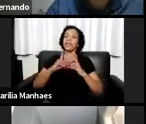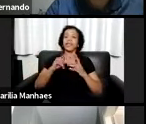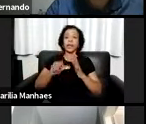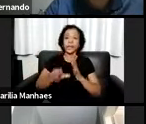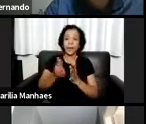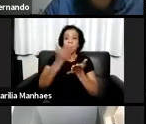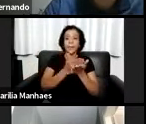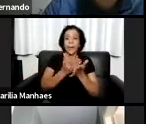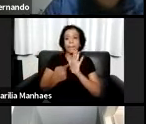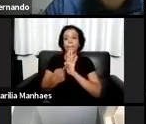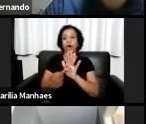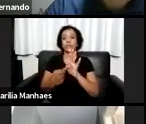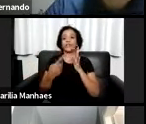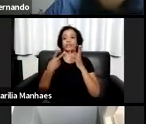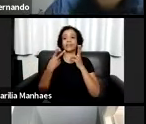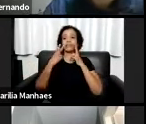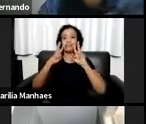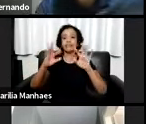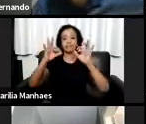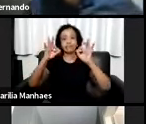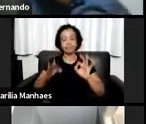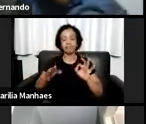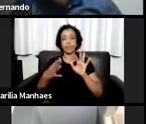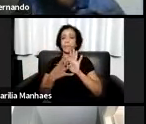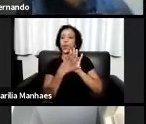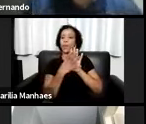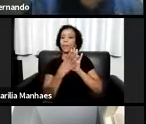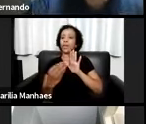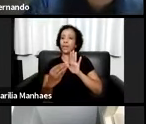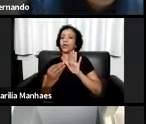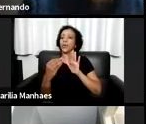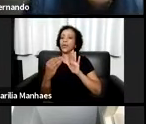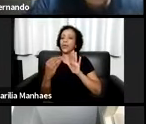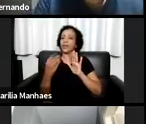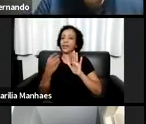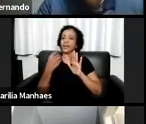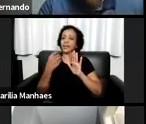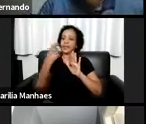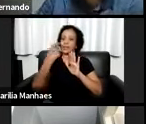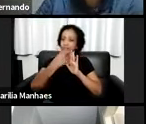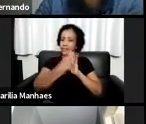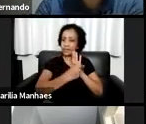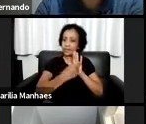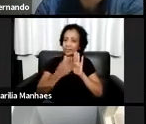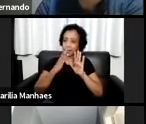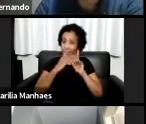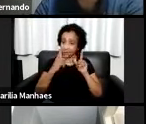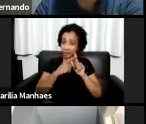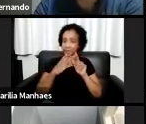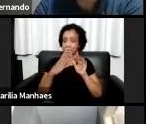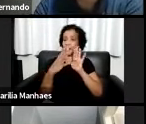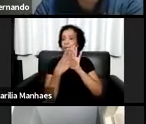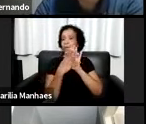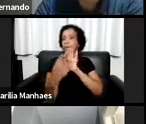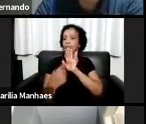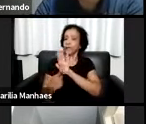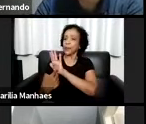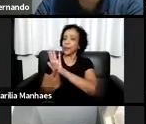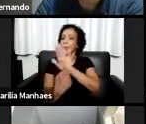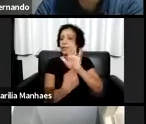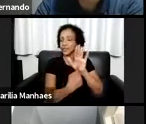frente. Em todas essas providências, a igreja tem uma mensagem para apresentar: